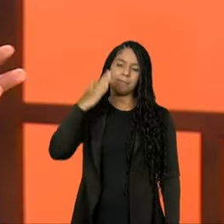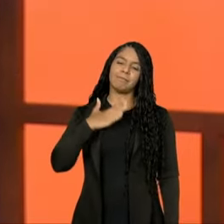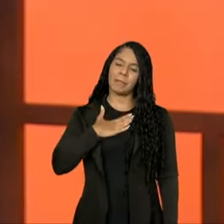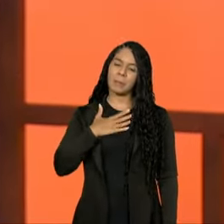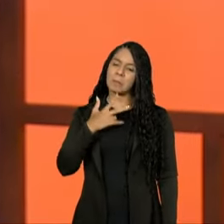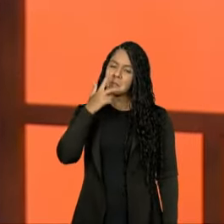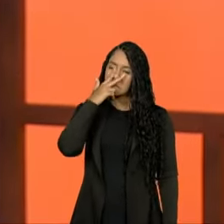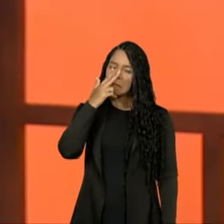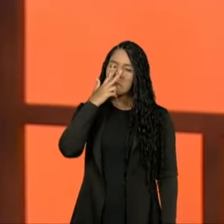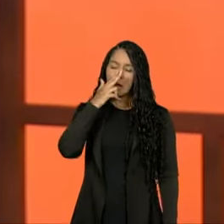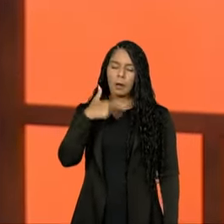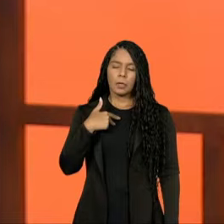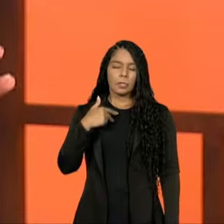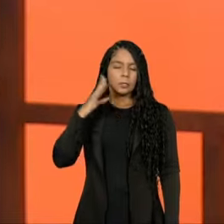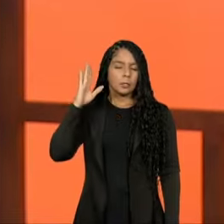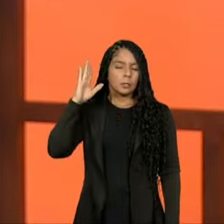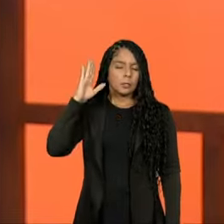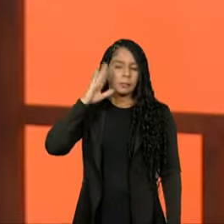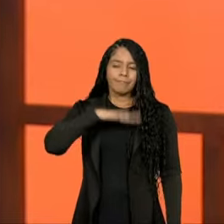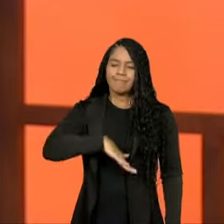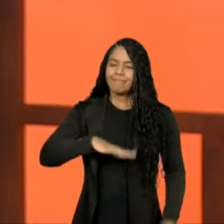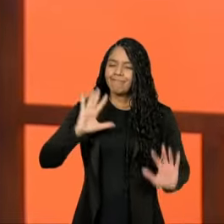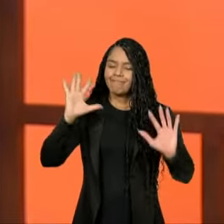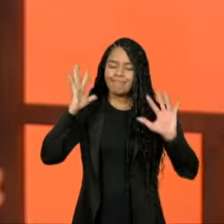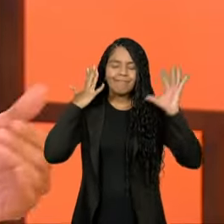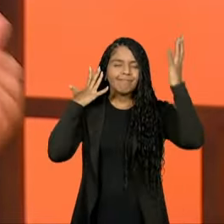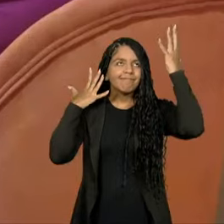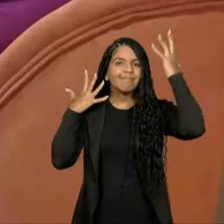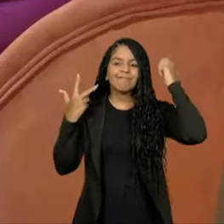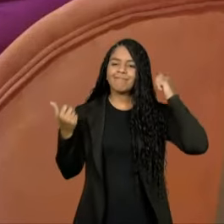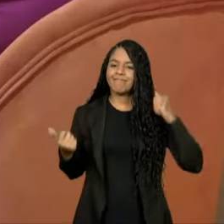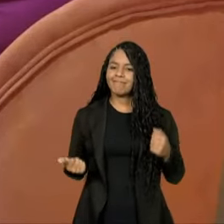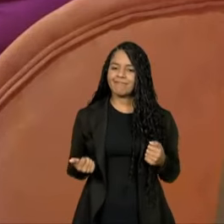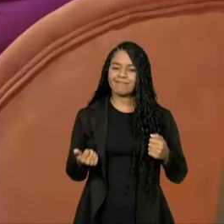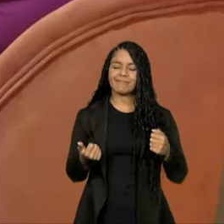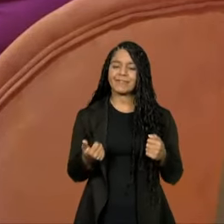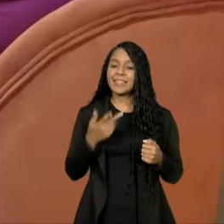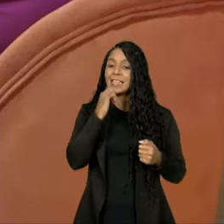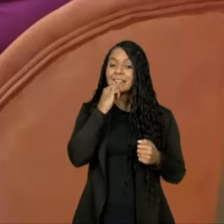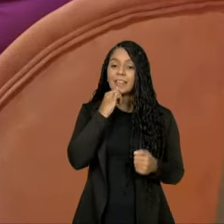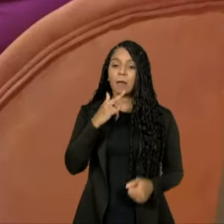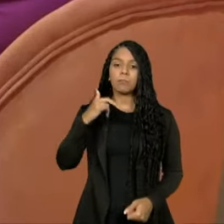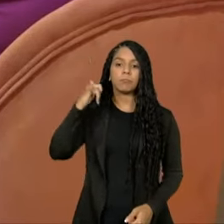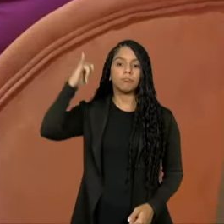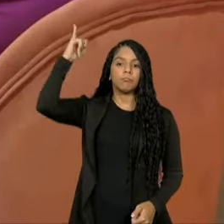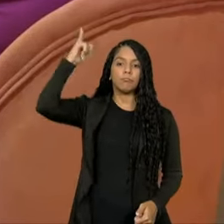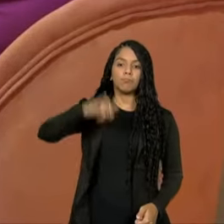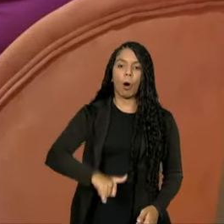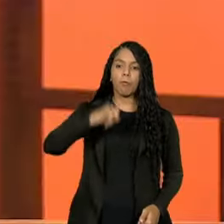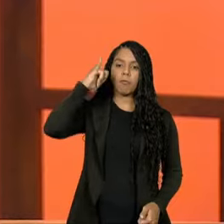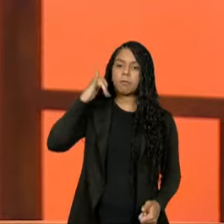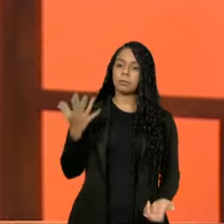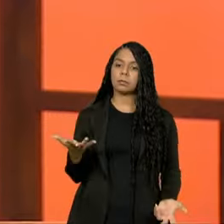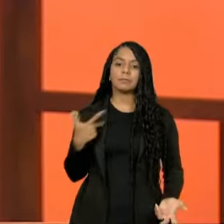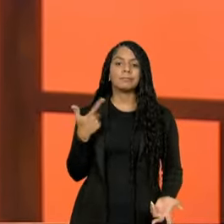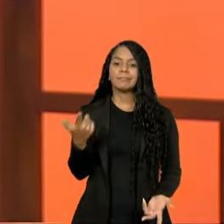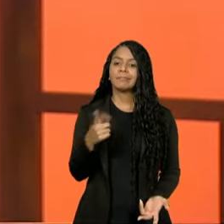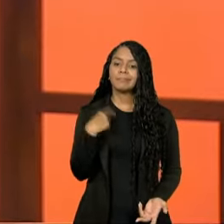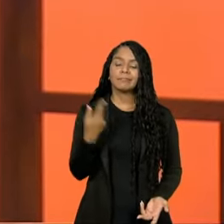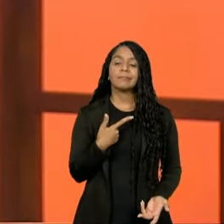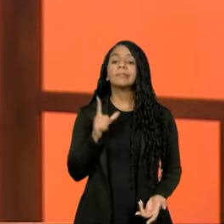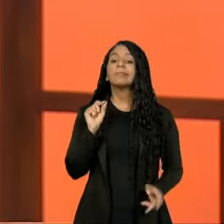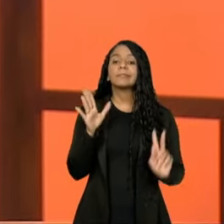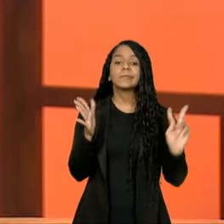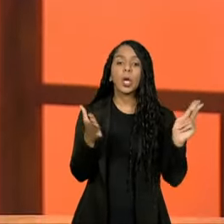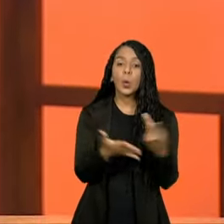tragédia, um grande evento, um grande... Por exemplo, quando cai um avião, puxando a sardinha para a gestão de risco, cai um avião,